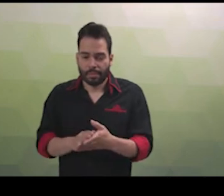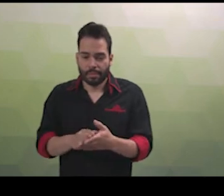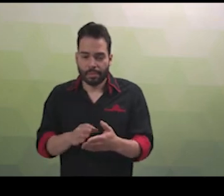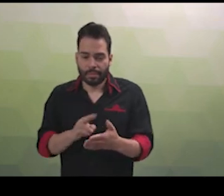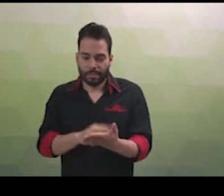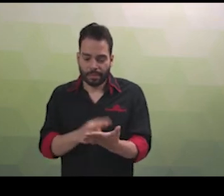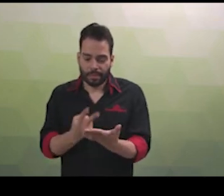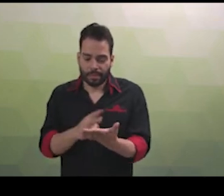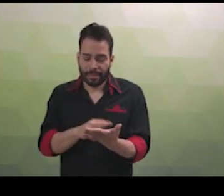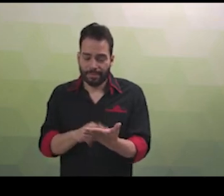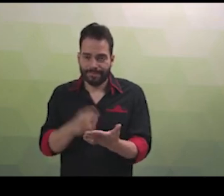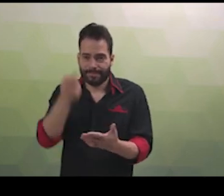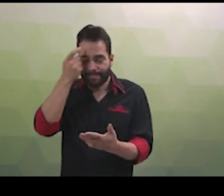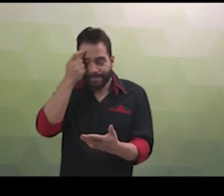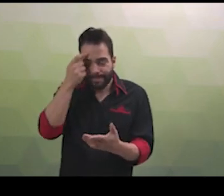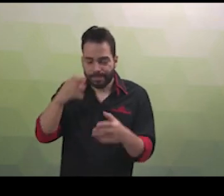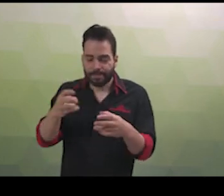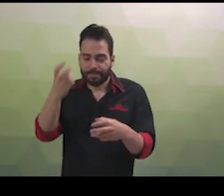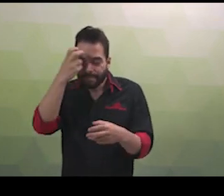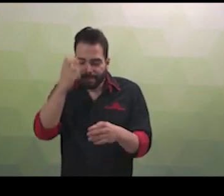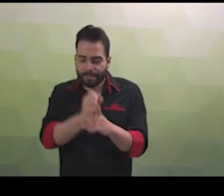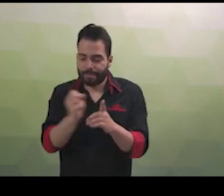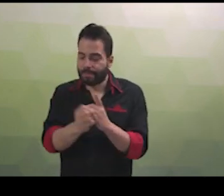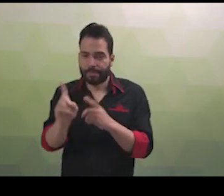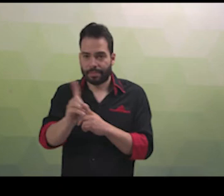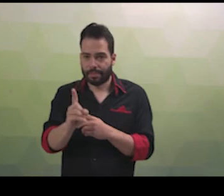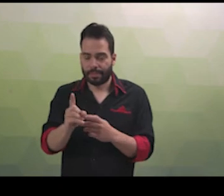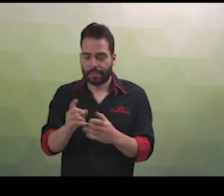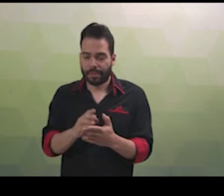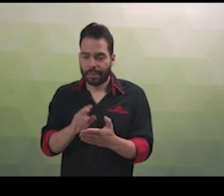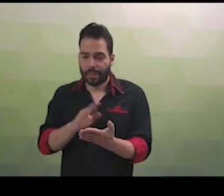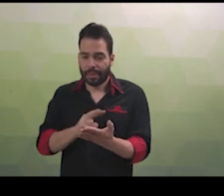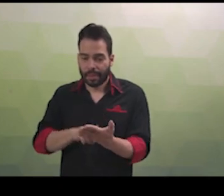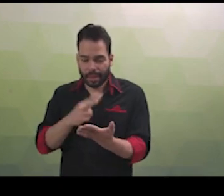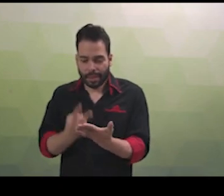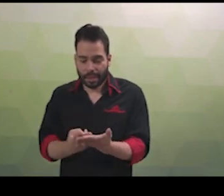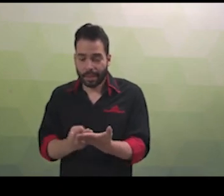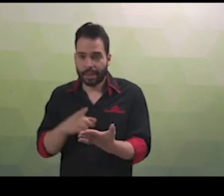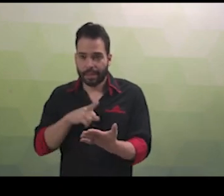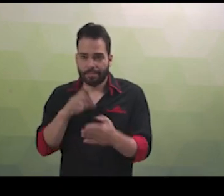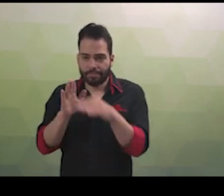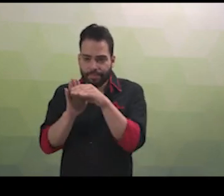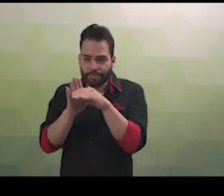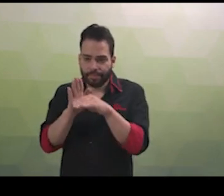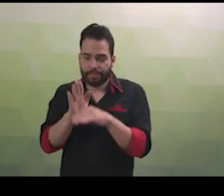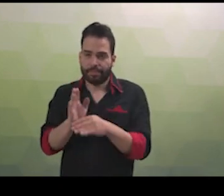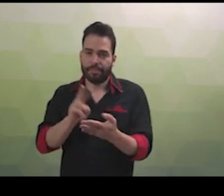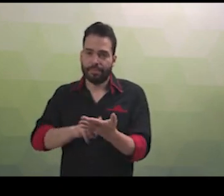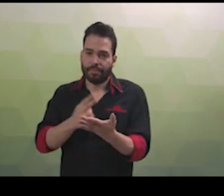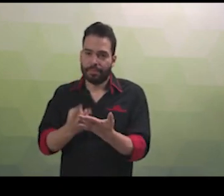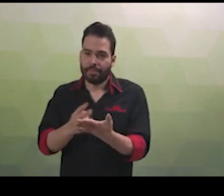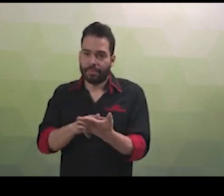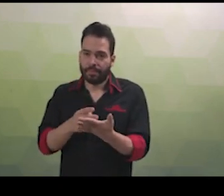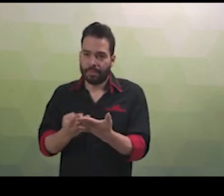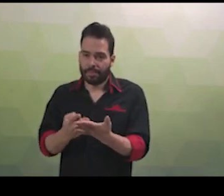improvisar considerações de ordem social. A tradução técnica segue um protocolo estruturado para transmitir informações de